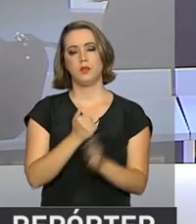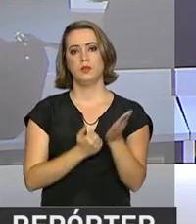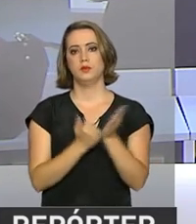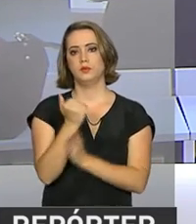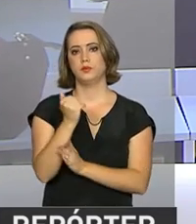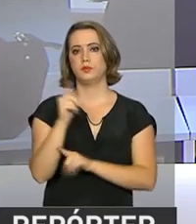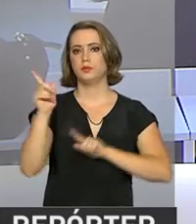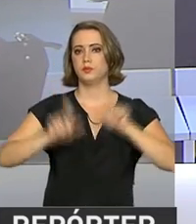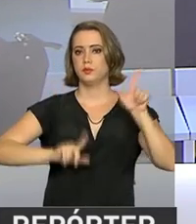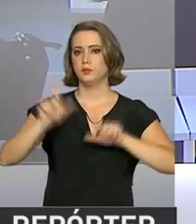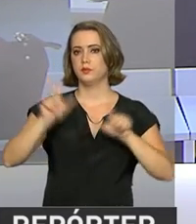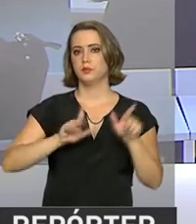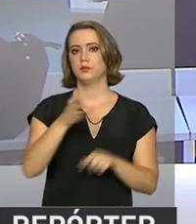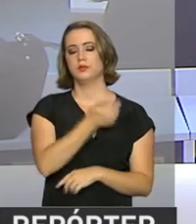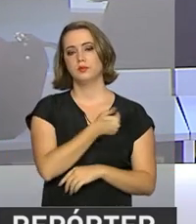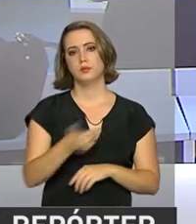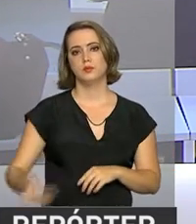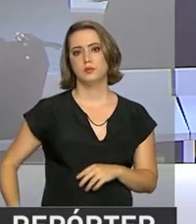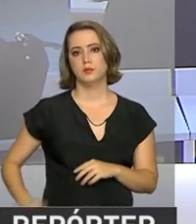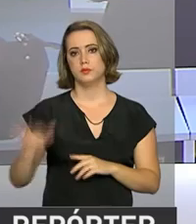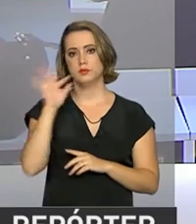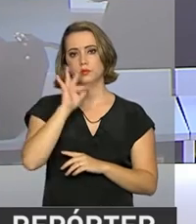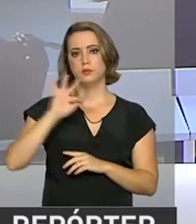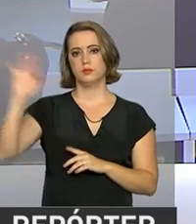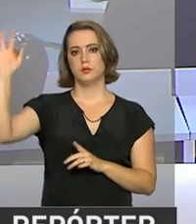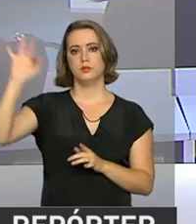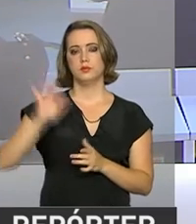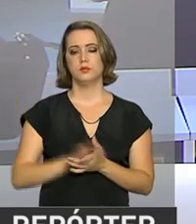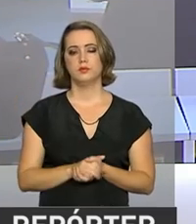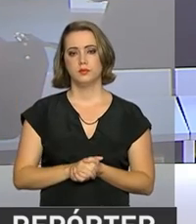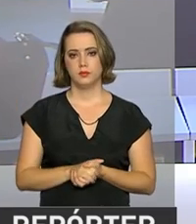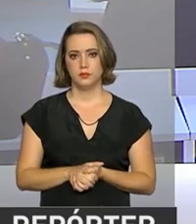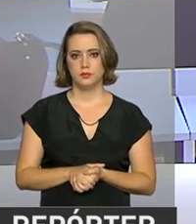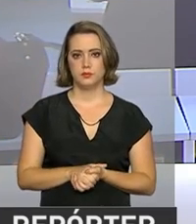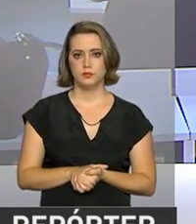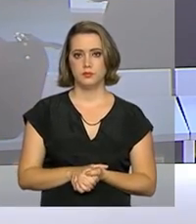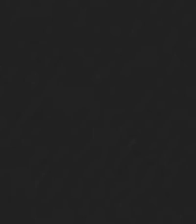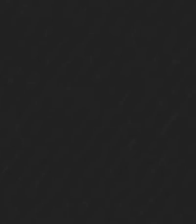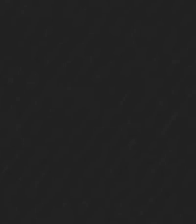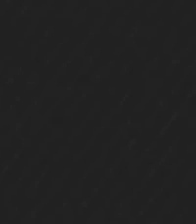você continue com a gente aqui na nbr a tv do governo federal